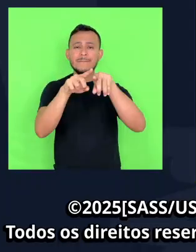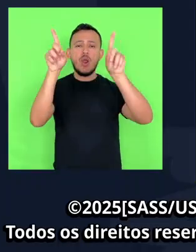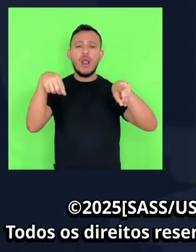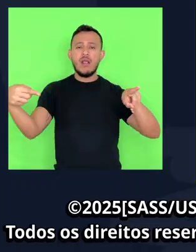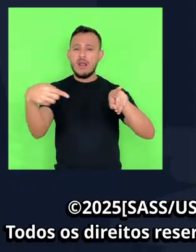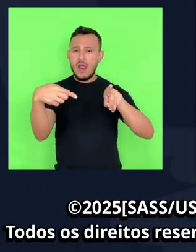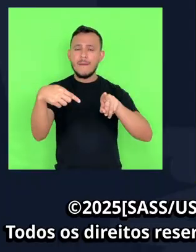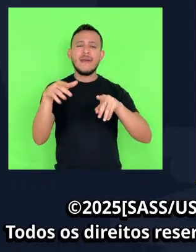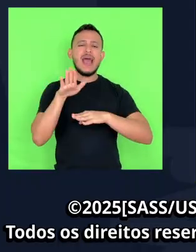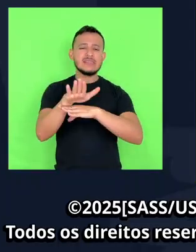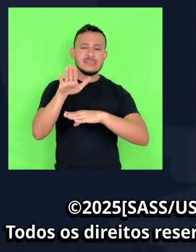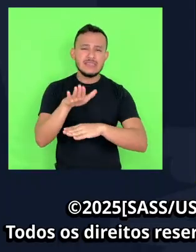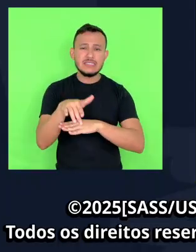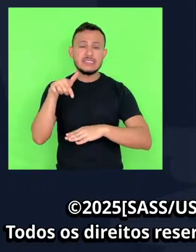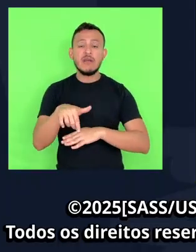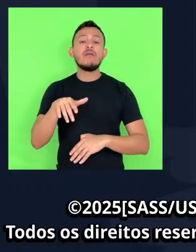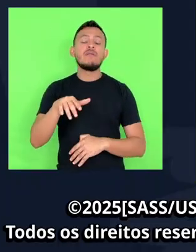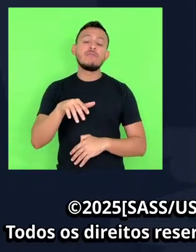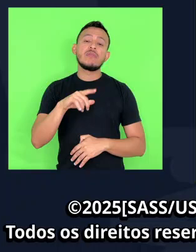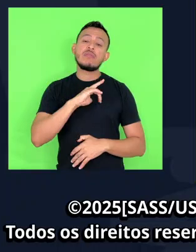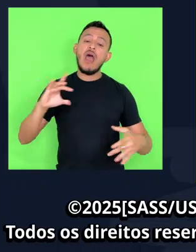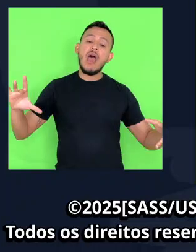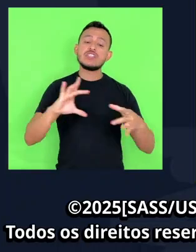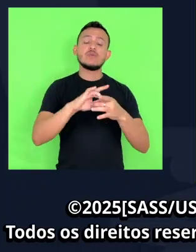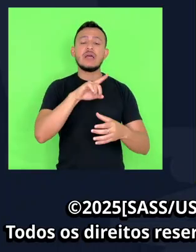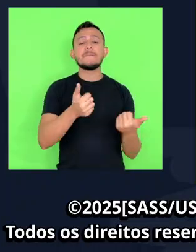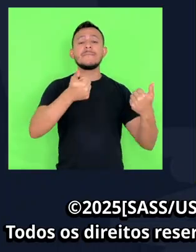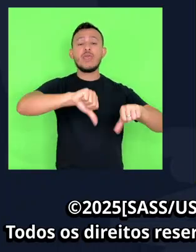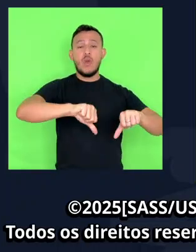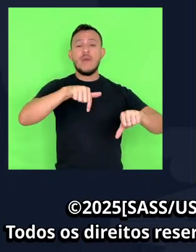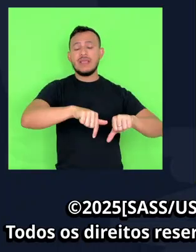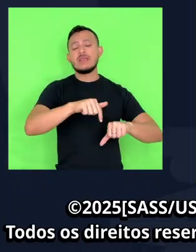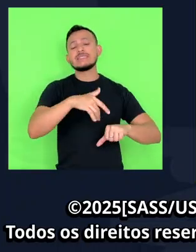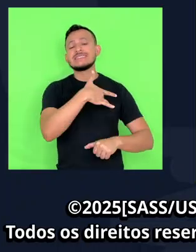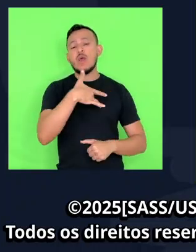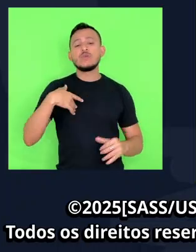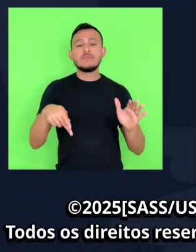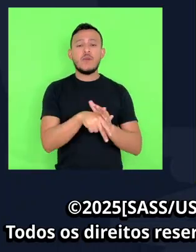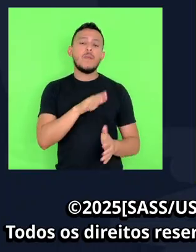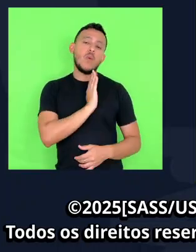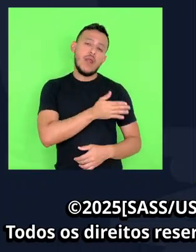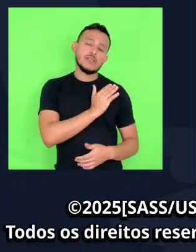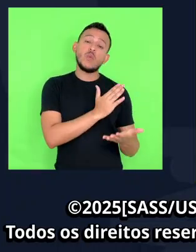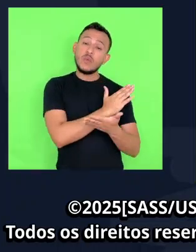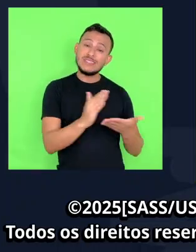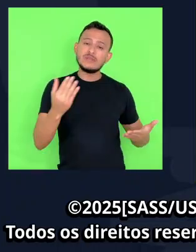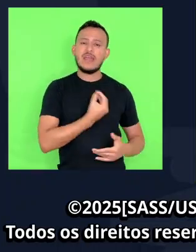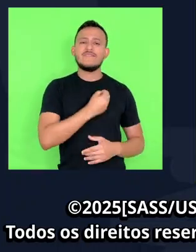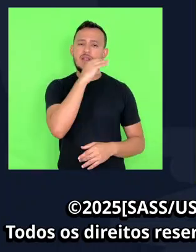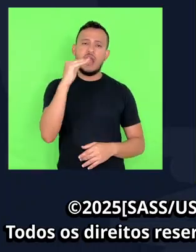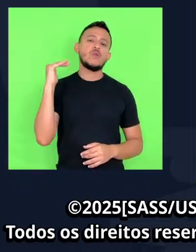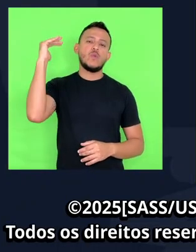de programas assistenciais, vai estar associada a uma pior saúde cardiovascular no início da